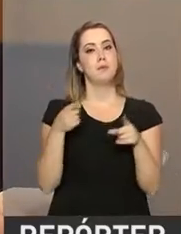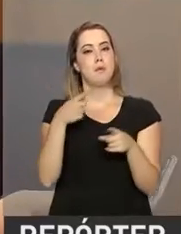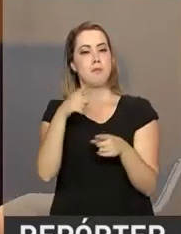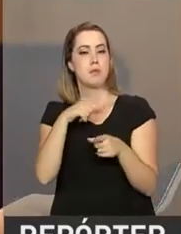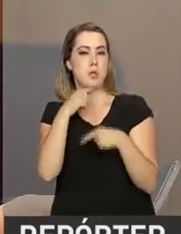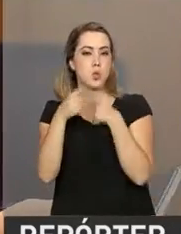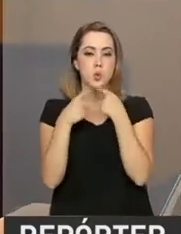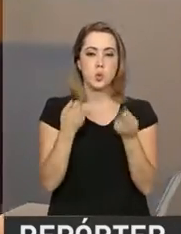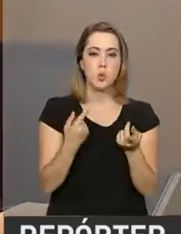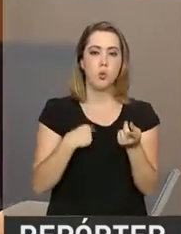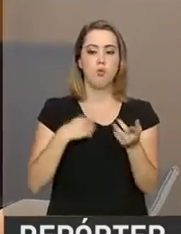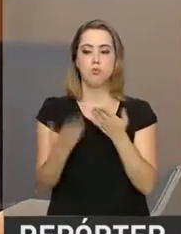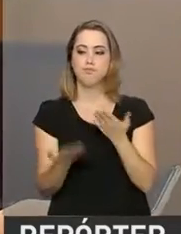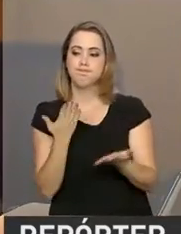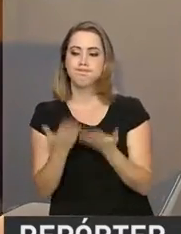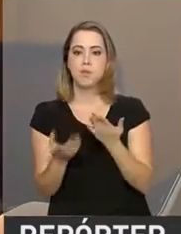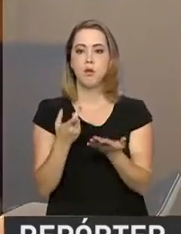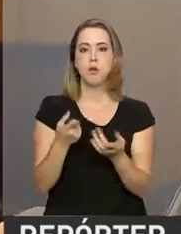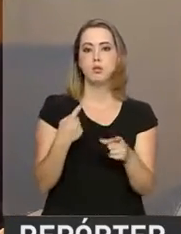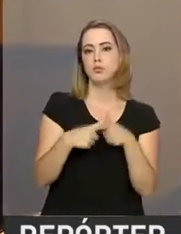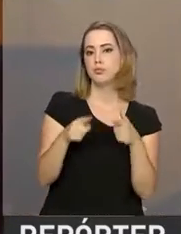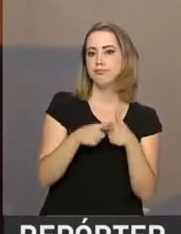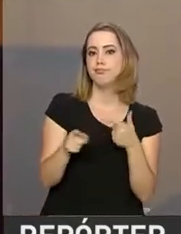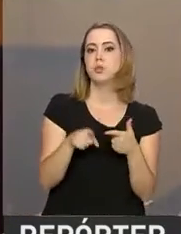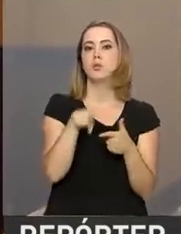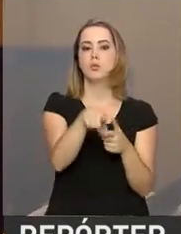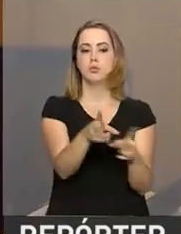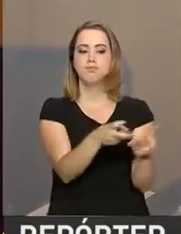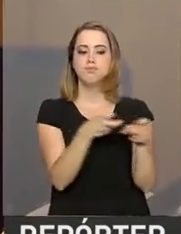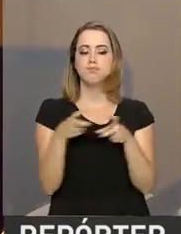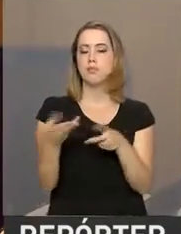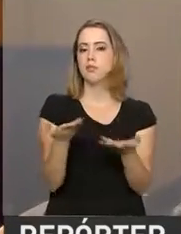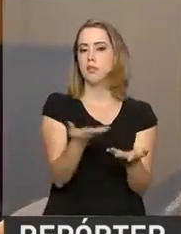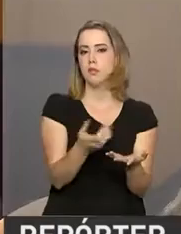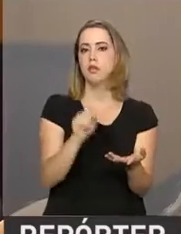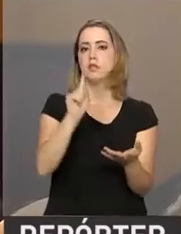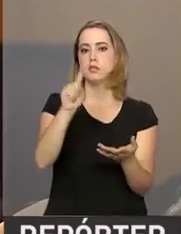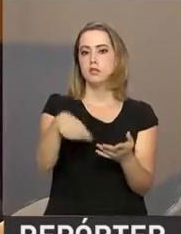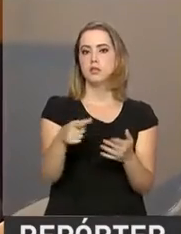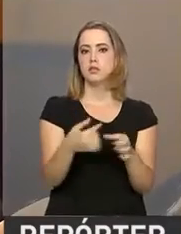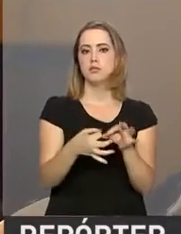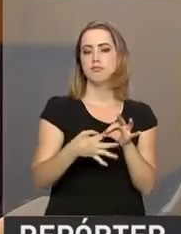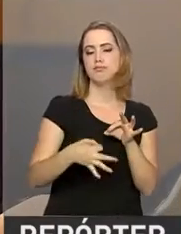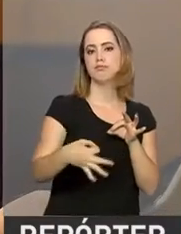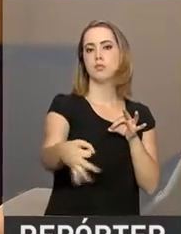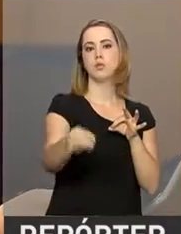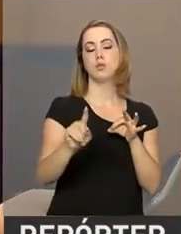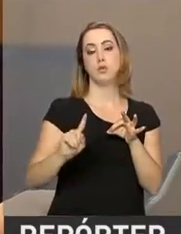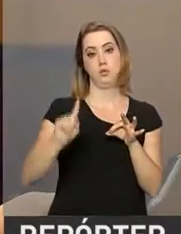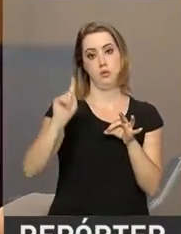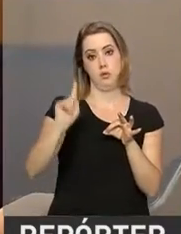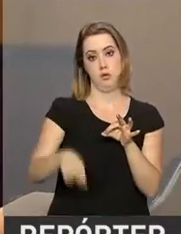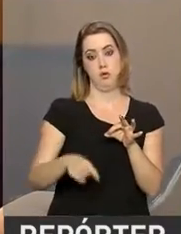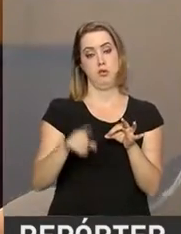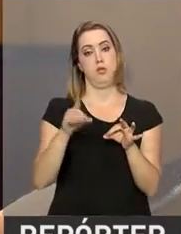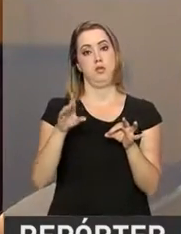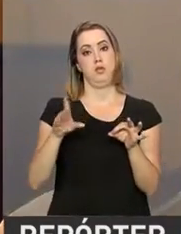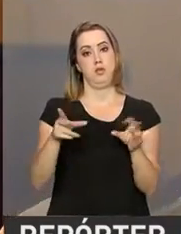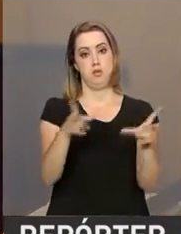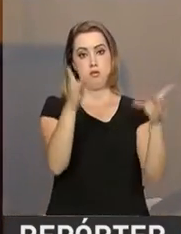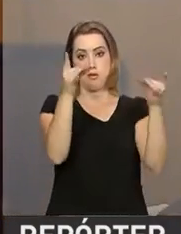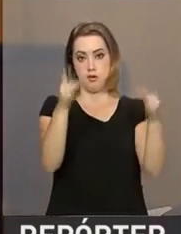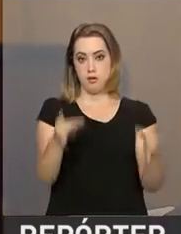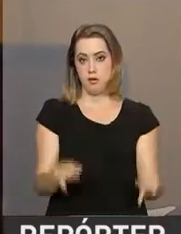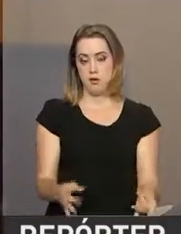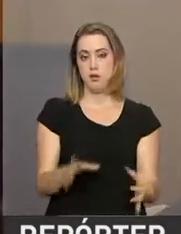riscos em torno dessas projeções. Então, é uma das dimensões importantes, um dos fatores que estão destacados